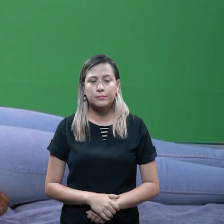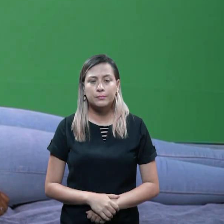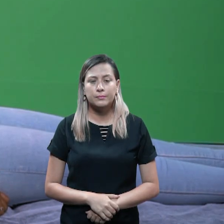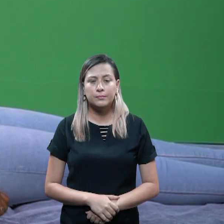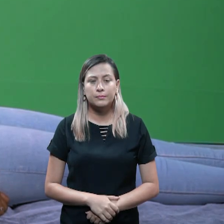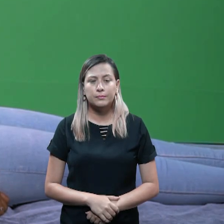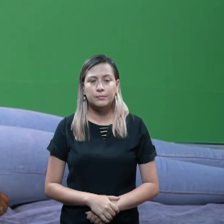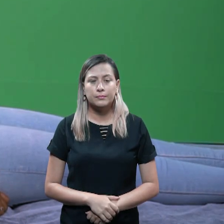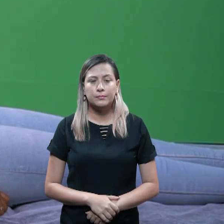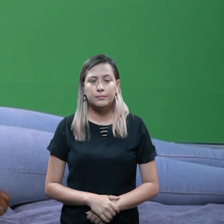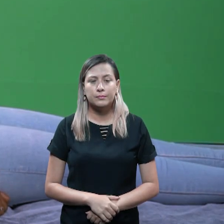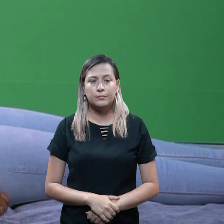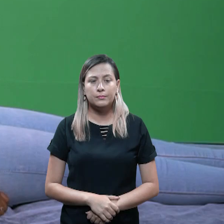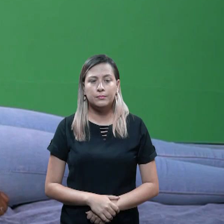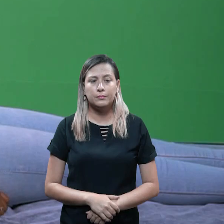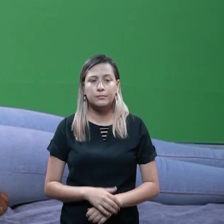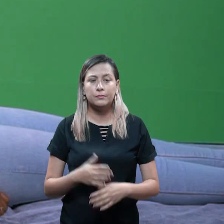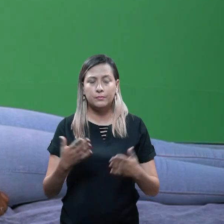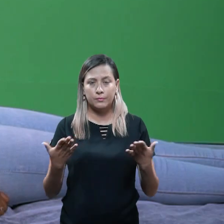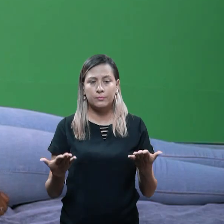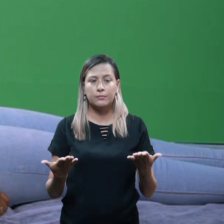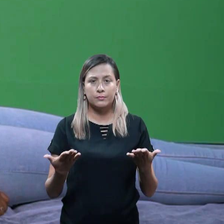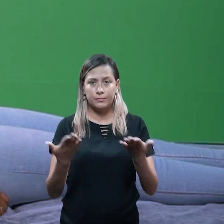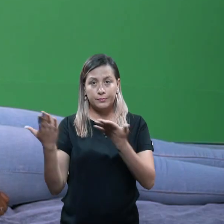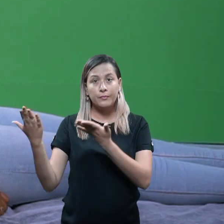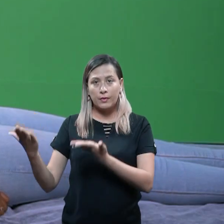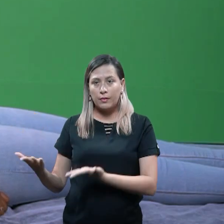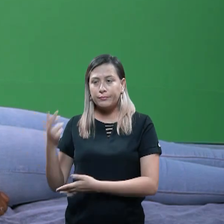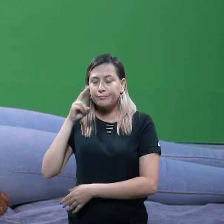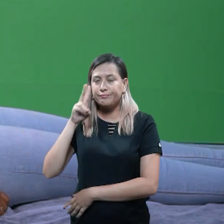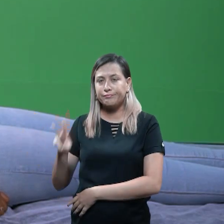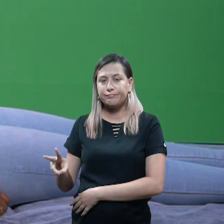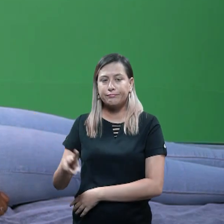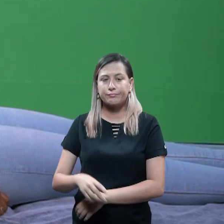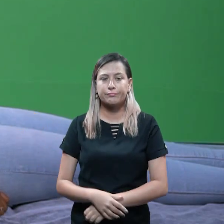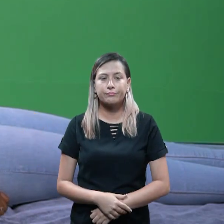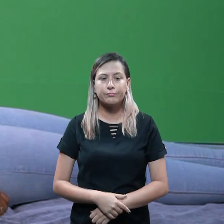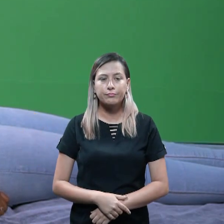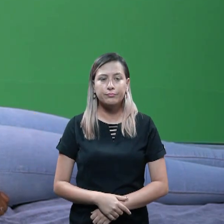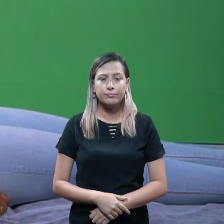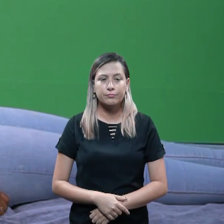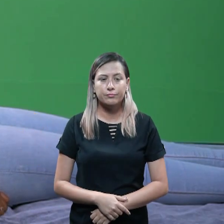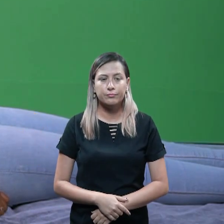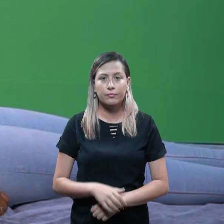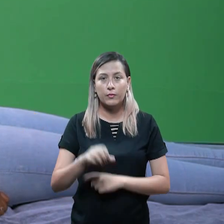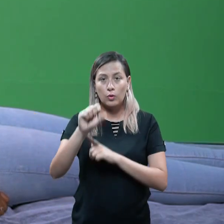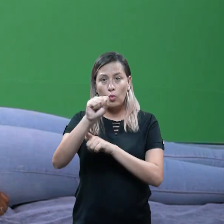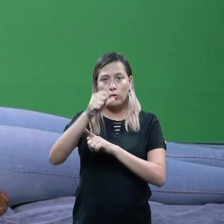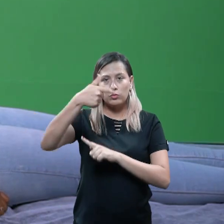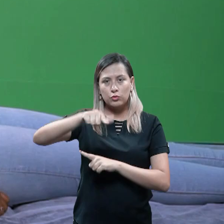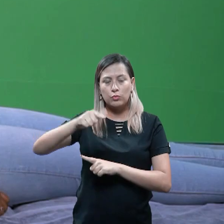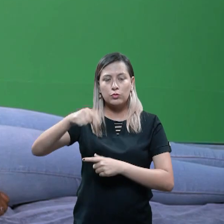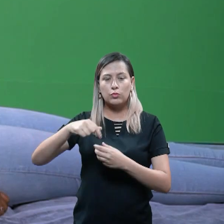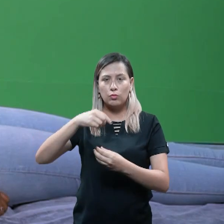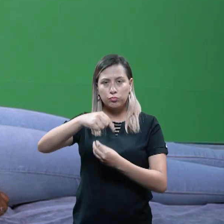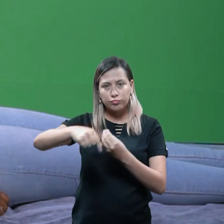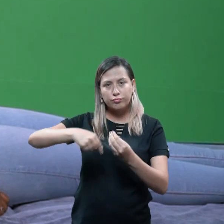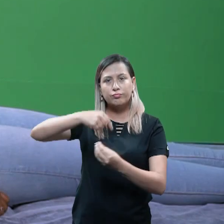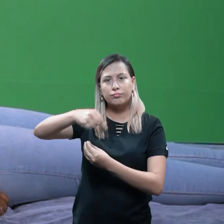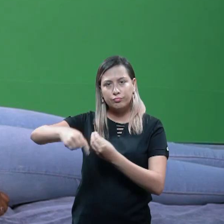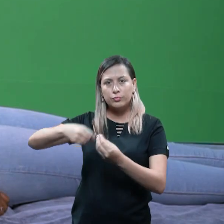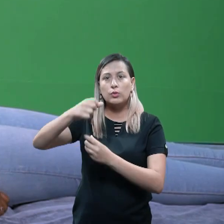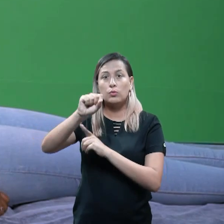E aí eu vou juntar as duas mãos, rodar aqui 8 vezes, porque